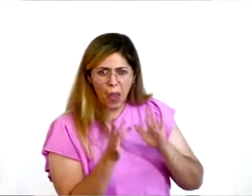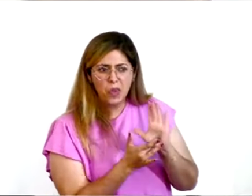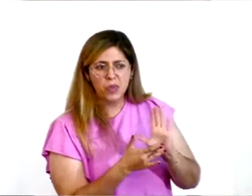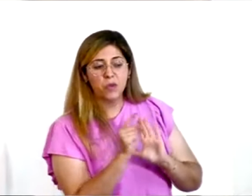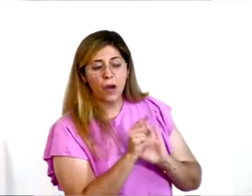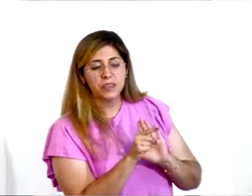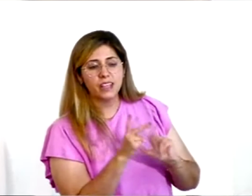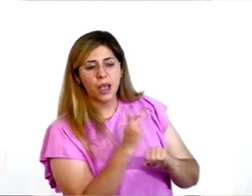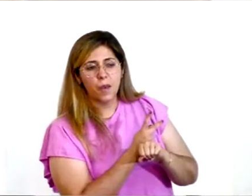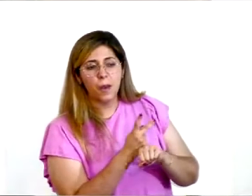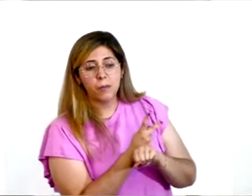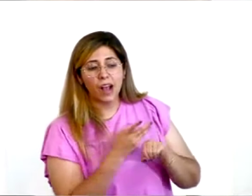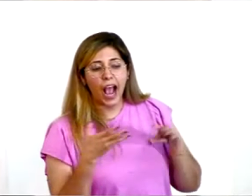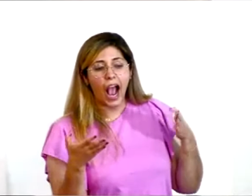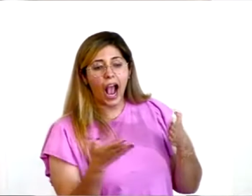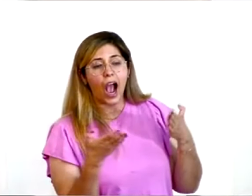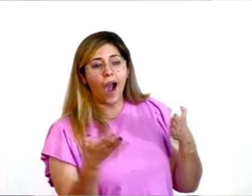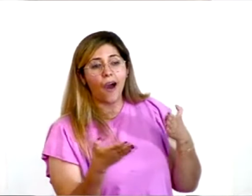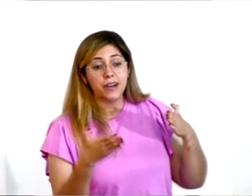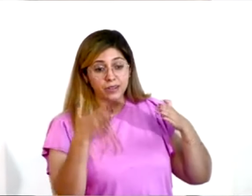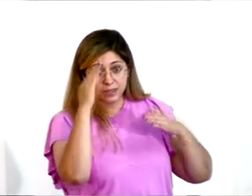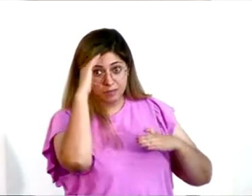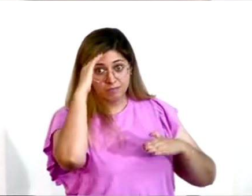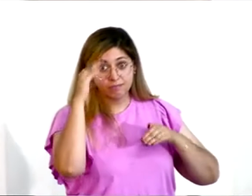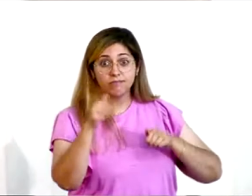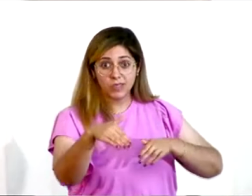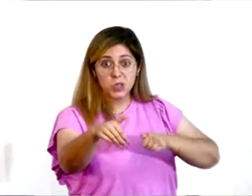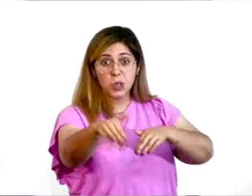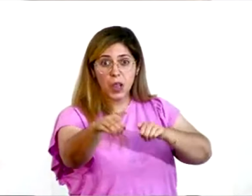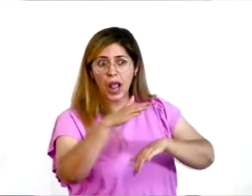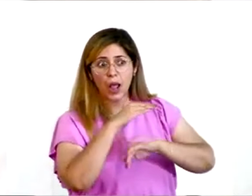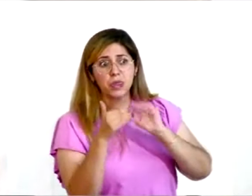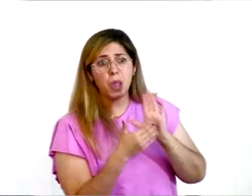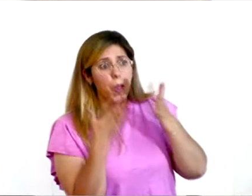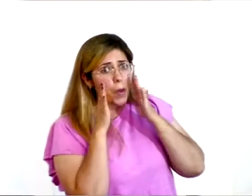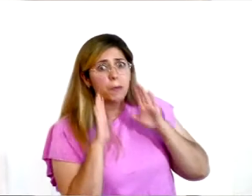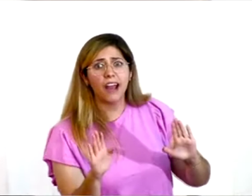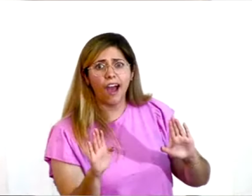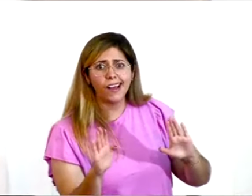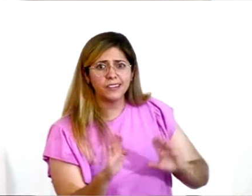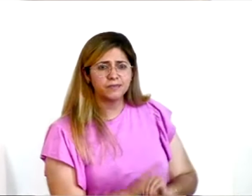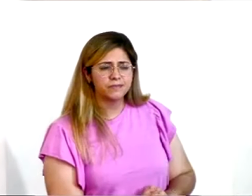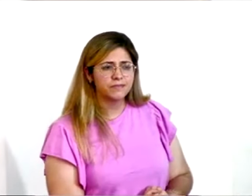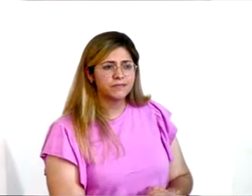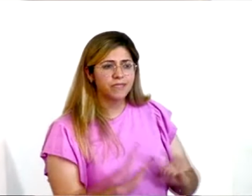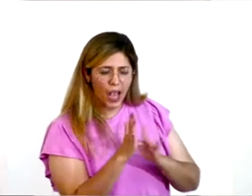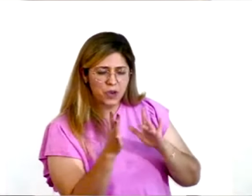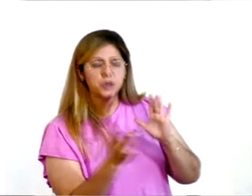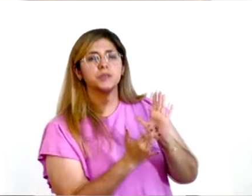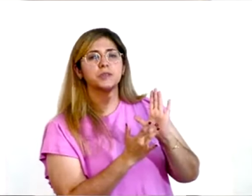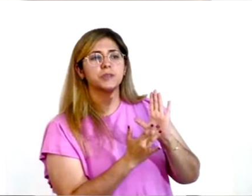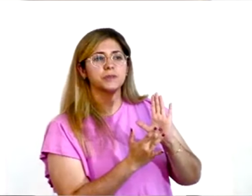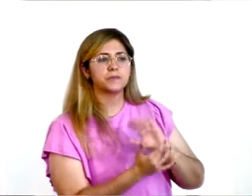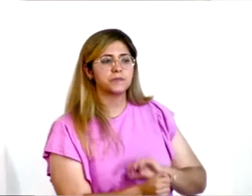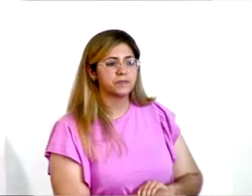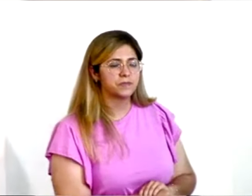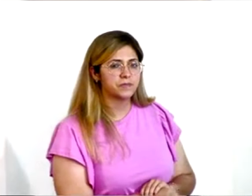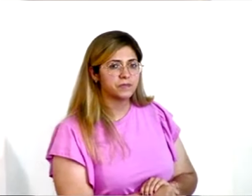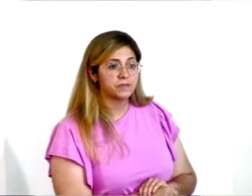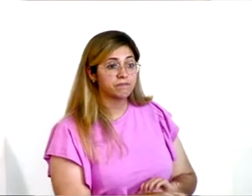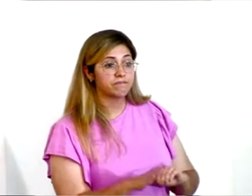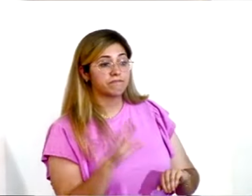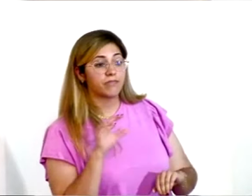você está, nesse momento, com esses soldados todos, querendo humilhar. Eu sou Jesus, Saulo,